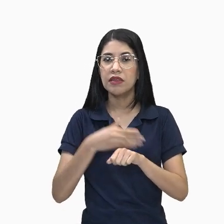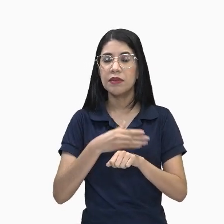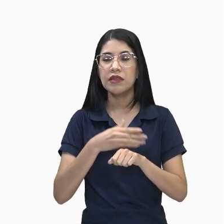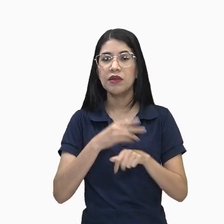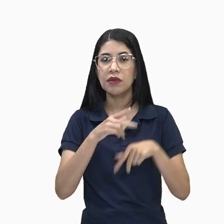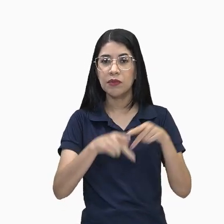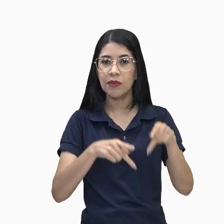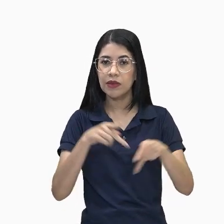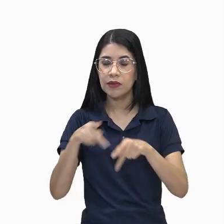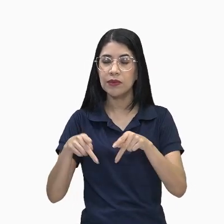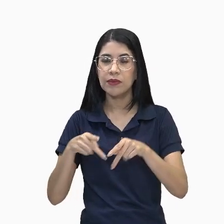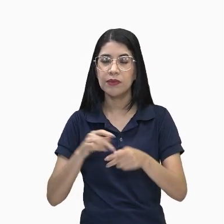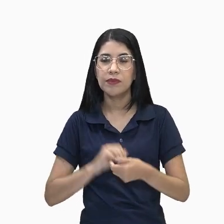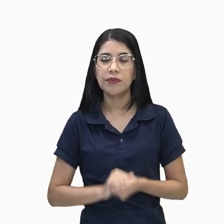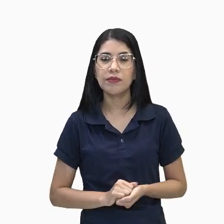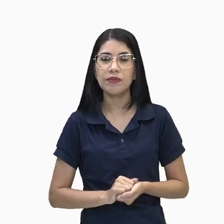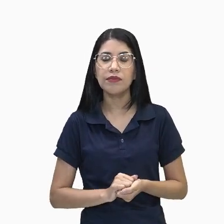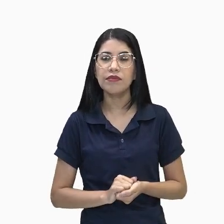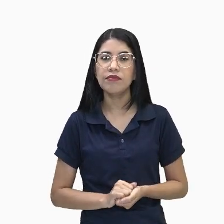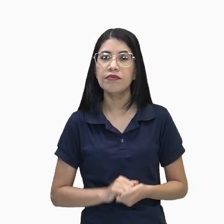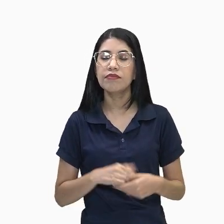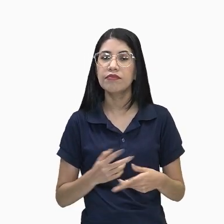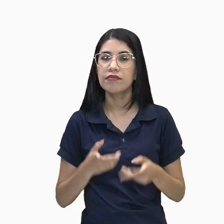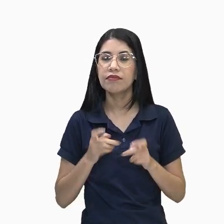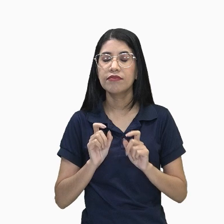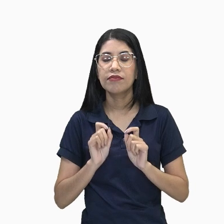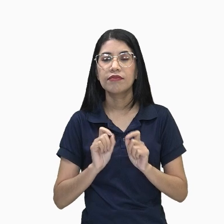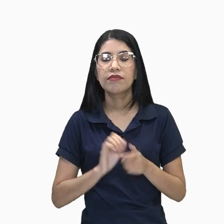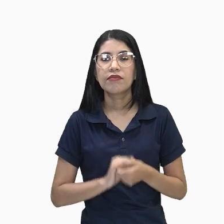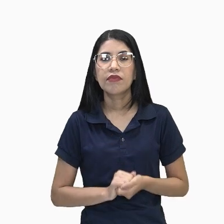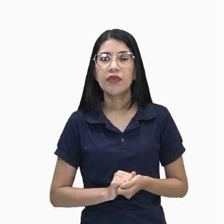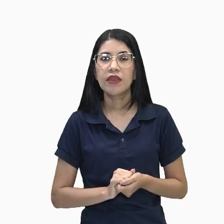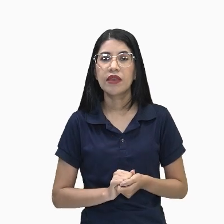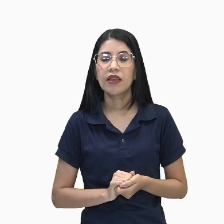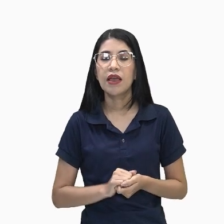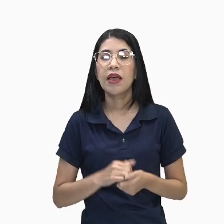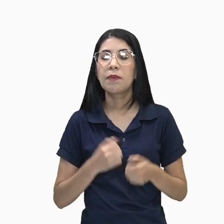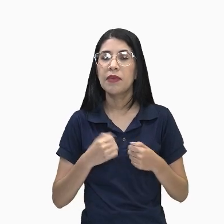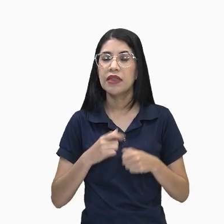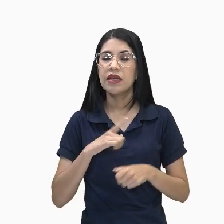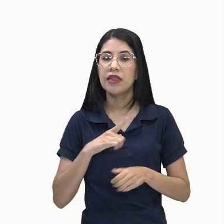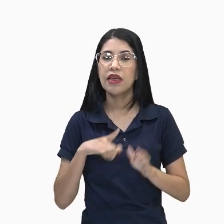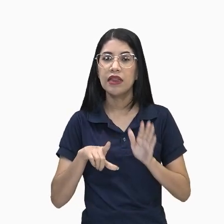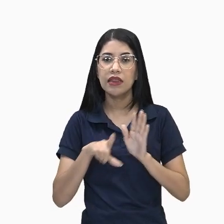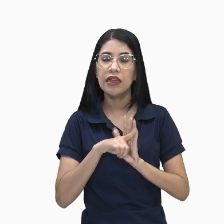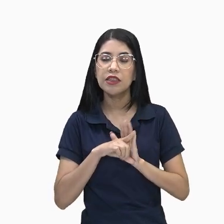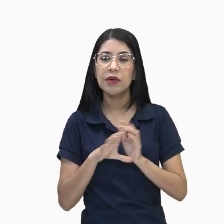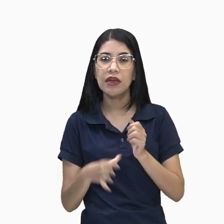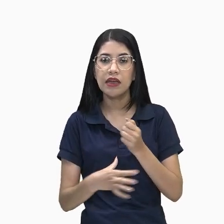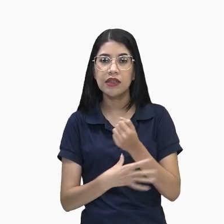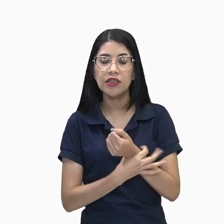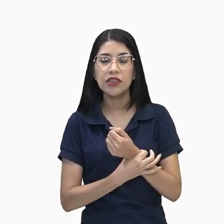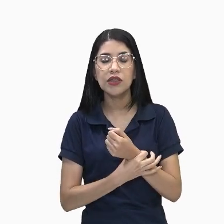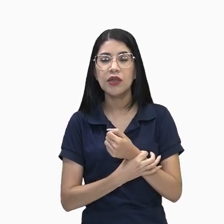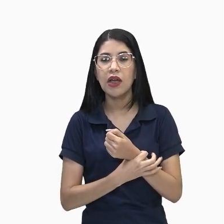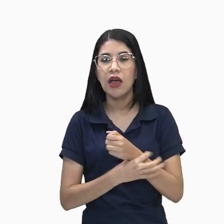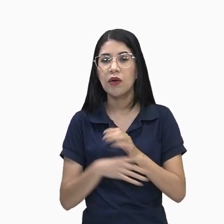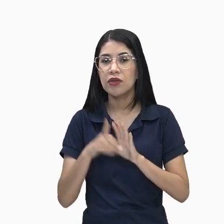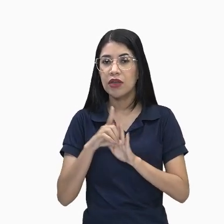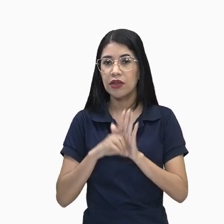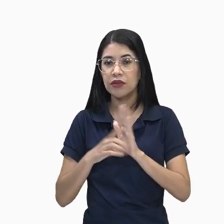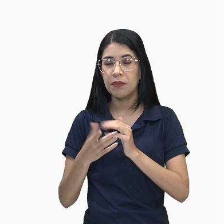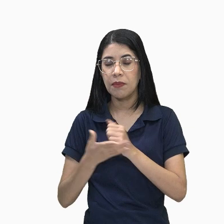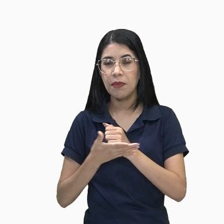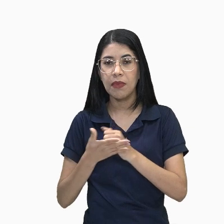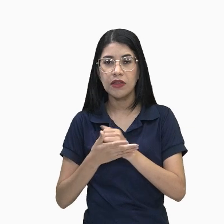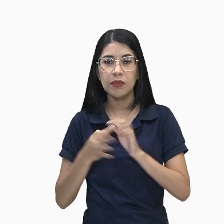cidadãos. Vejam lá, né? O Estado deve ser regido por leis que garantam direitos fundamentais, os direitos fundamentais de todos